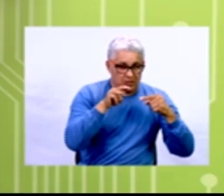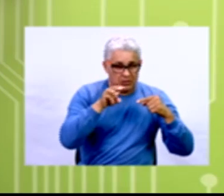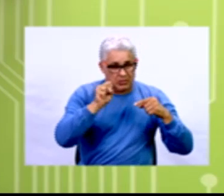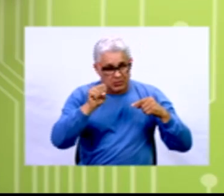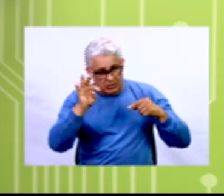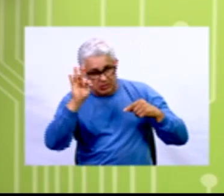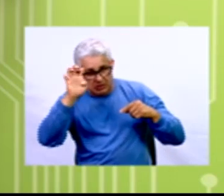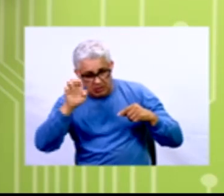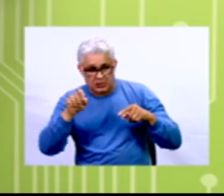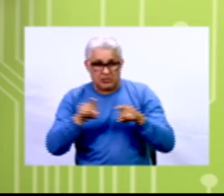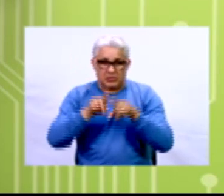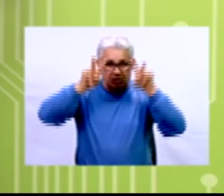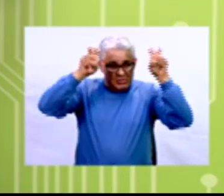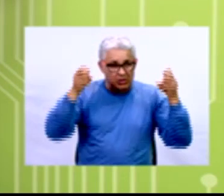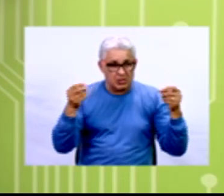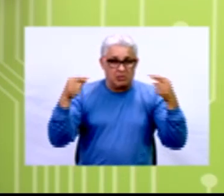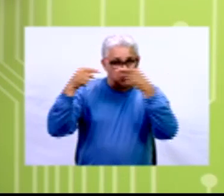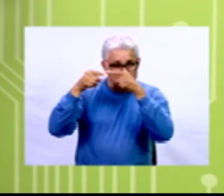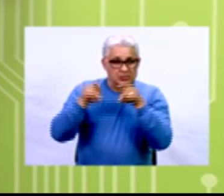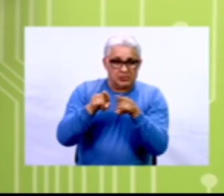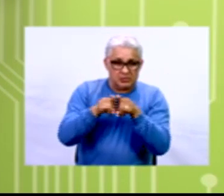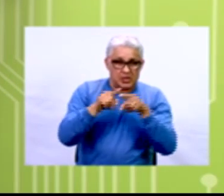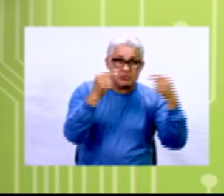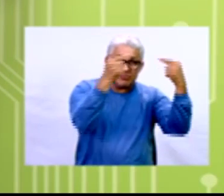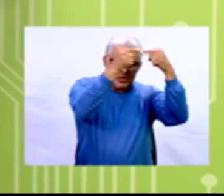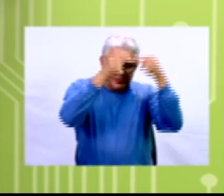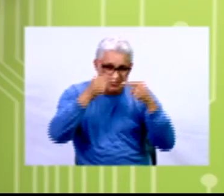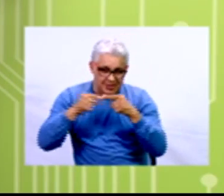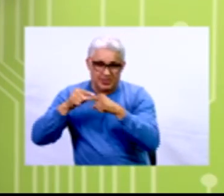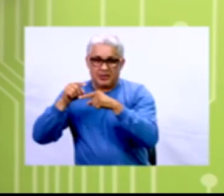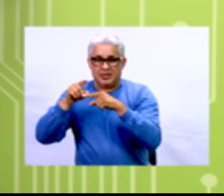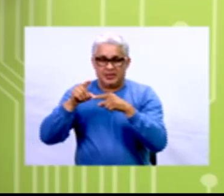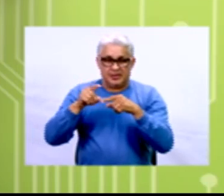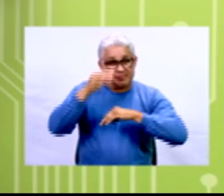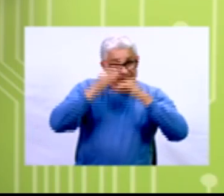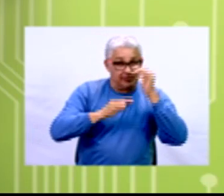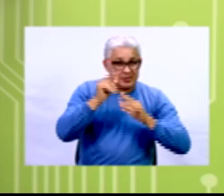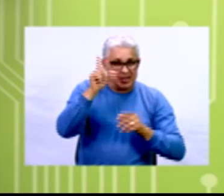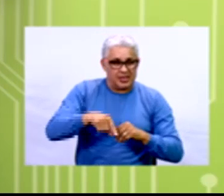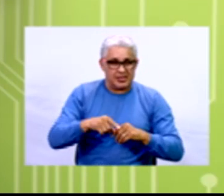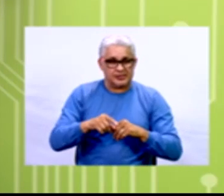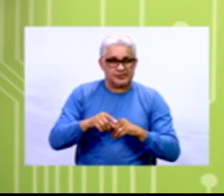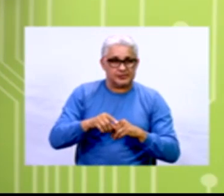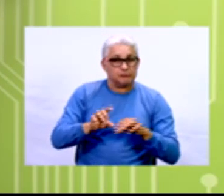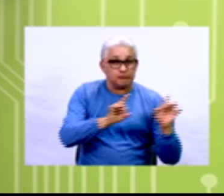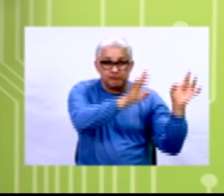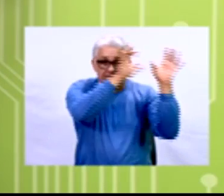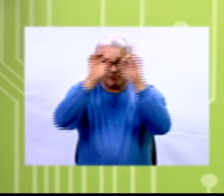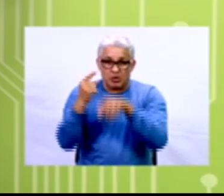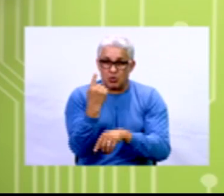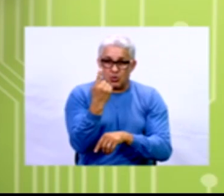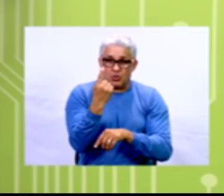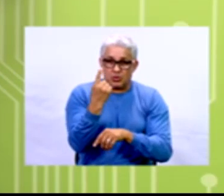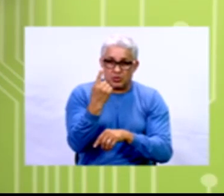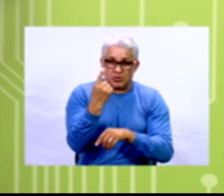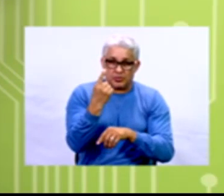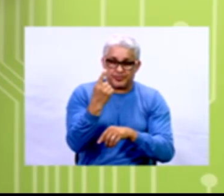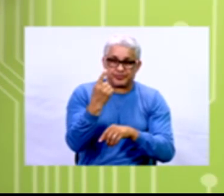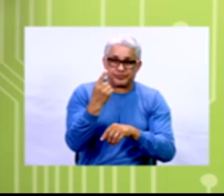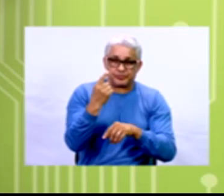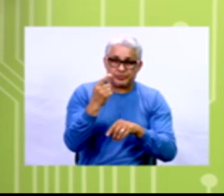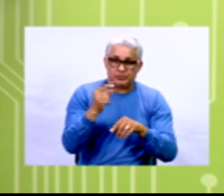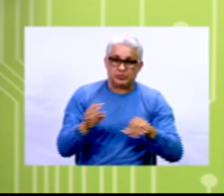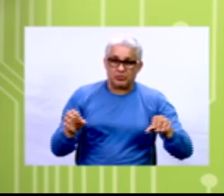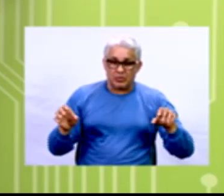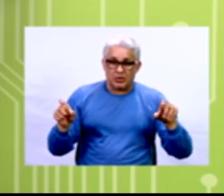aquele determinado assunto. Então, o design digital, ele vai trabalhar especificamente com a computação gráfica